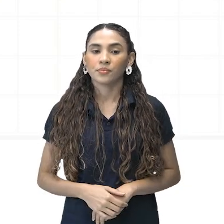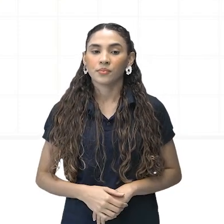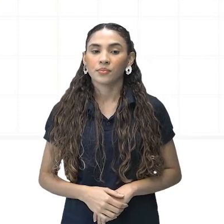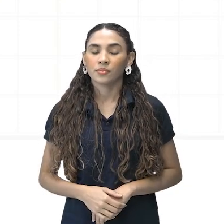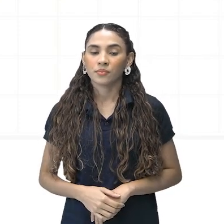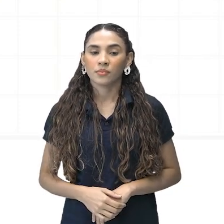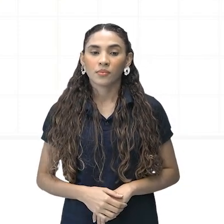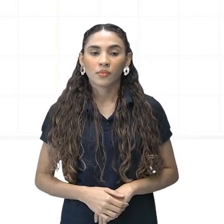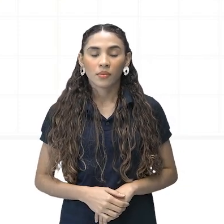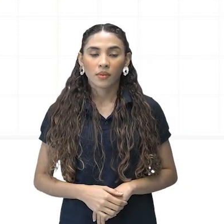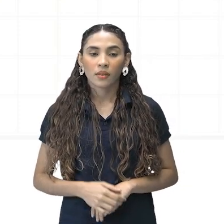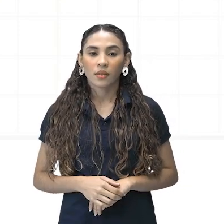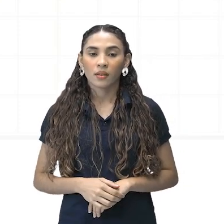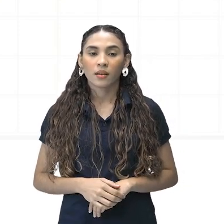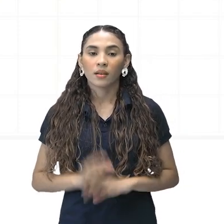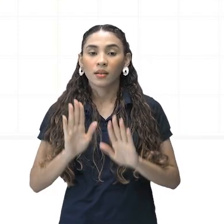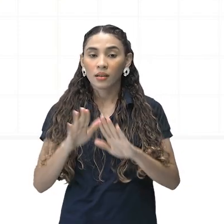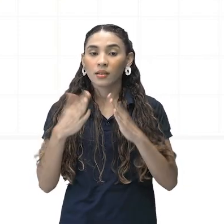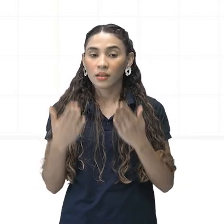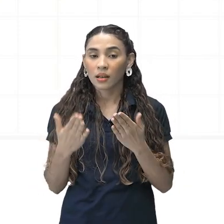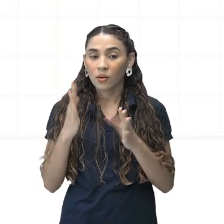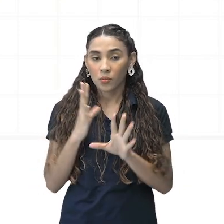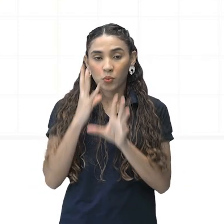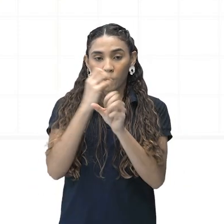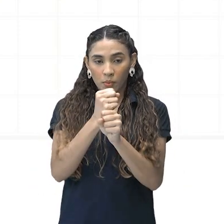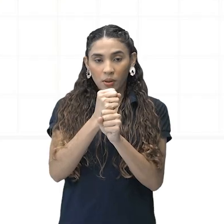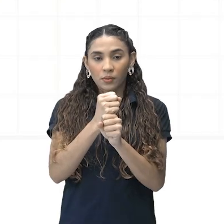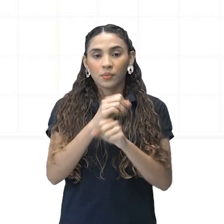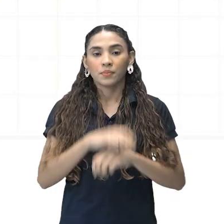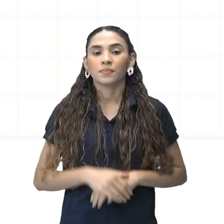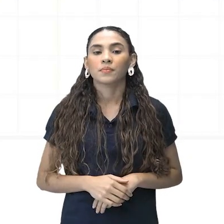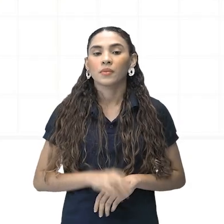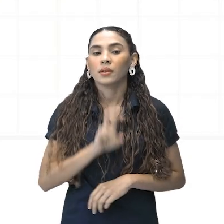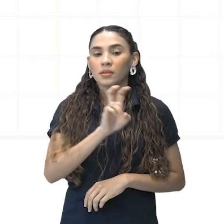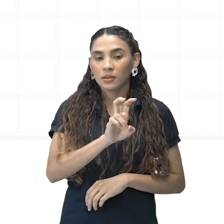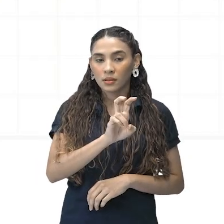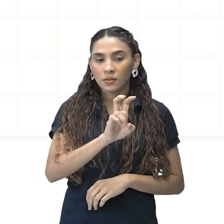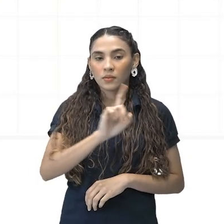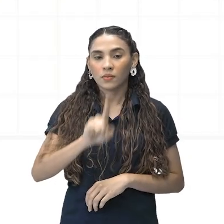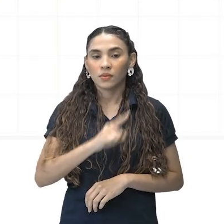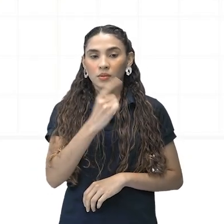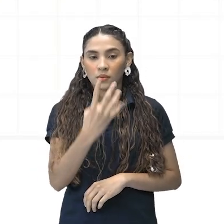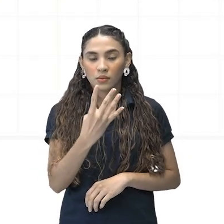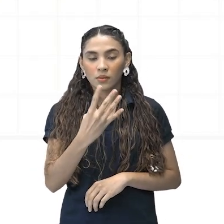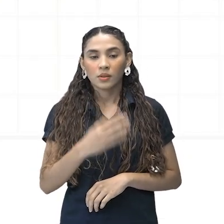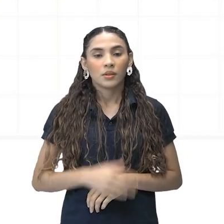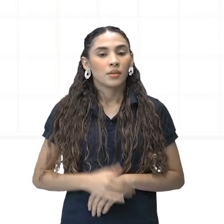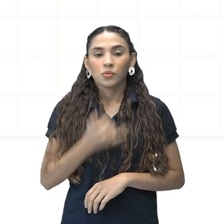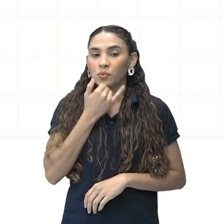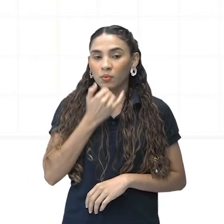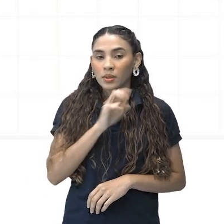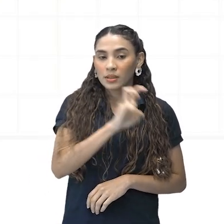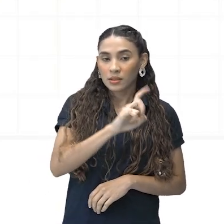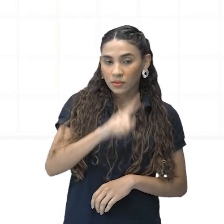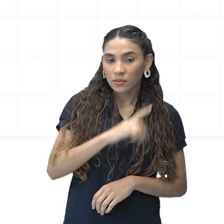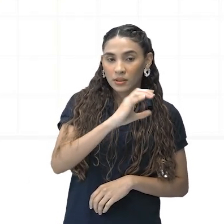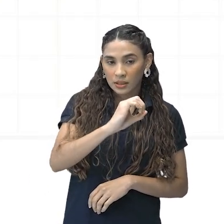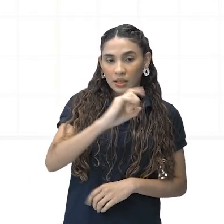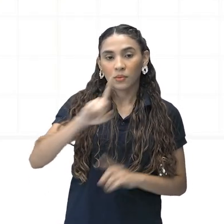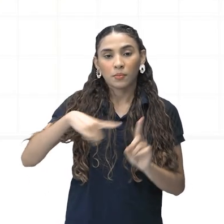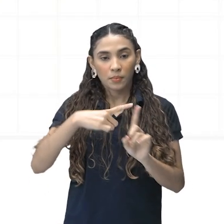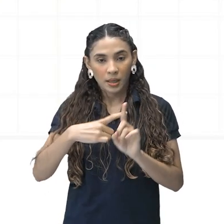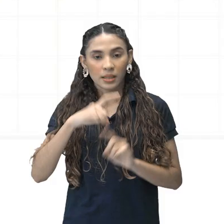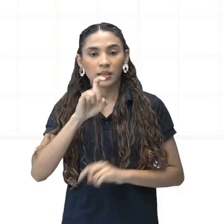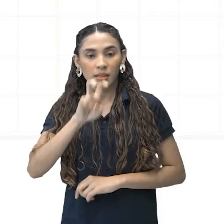Certo? Então, fazendo essa conta, vai ficar 5 mais